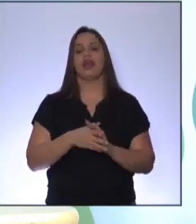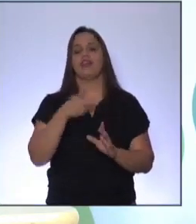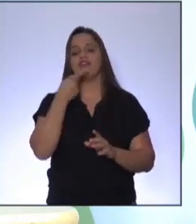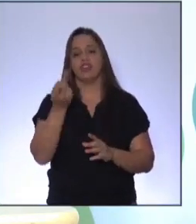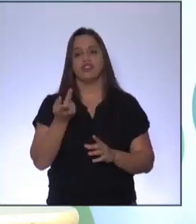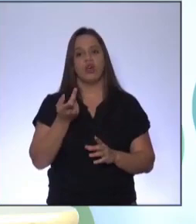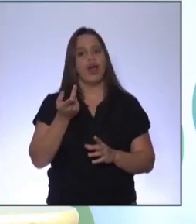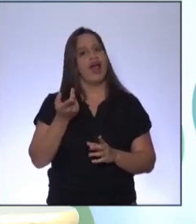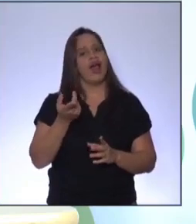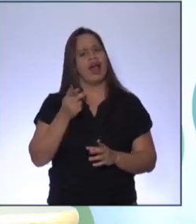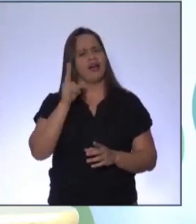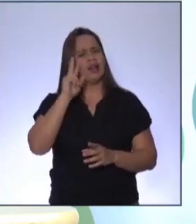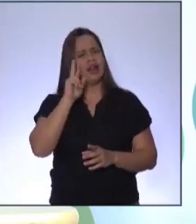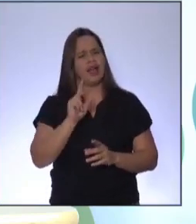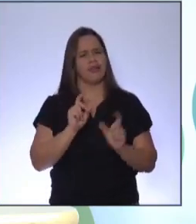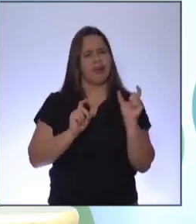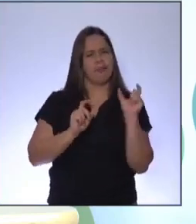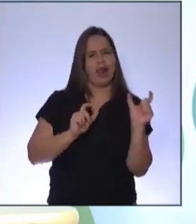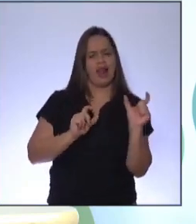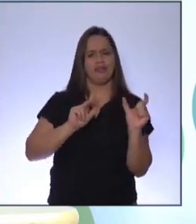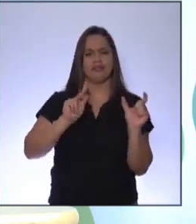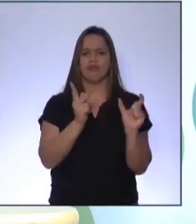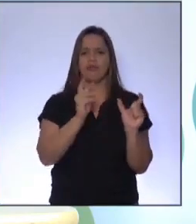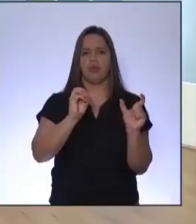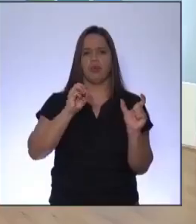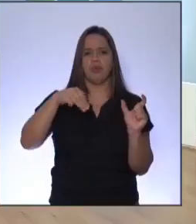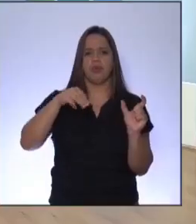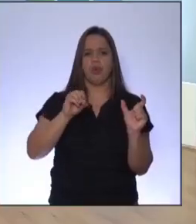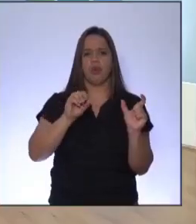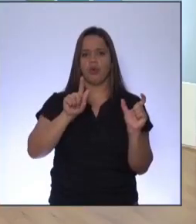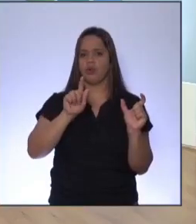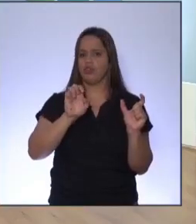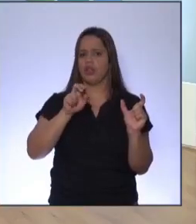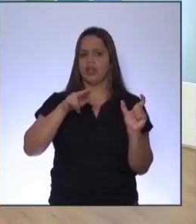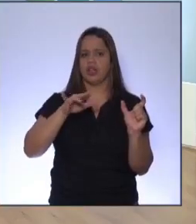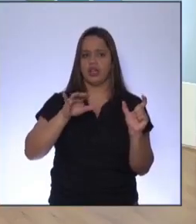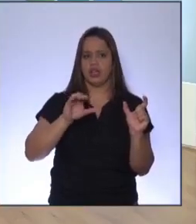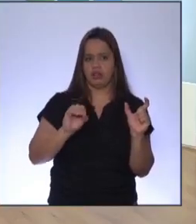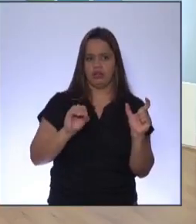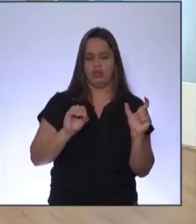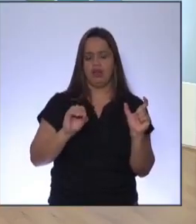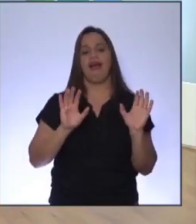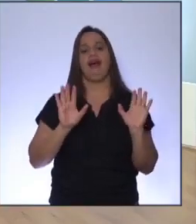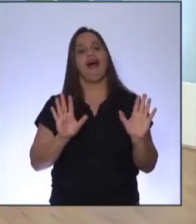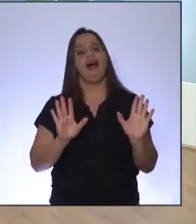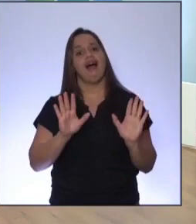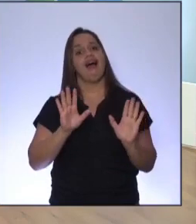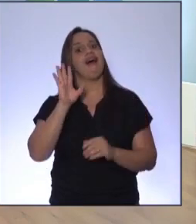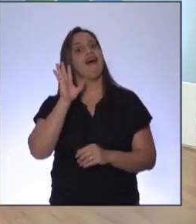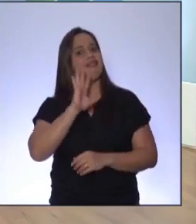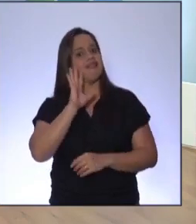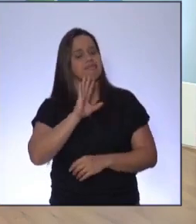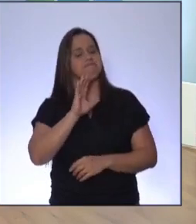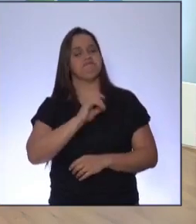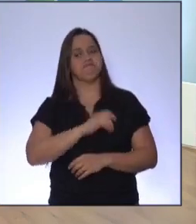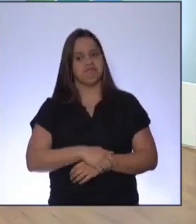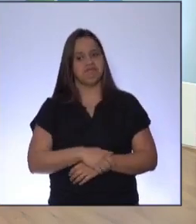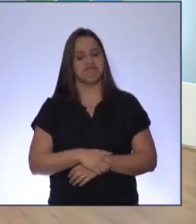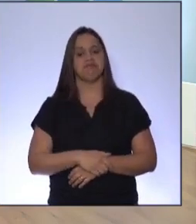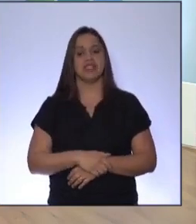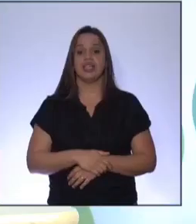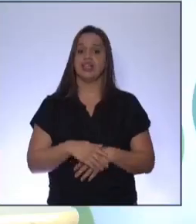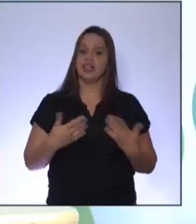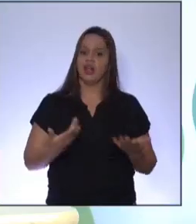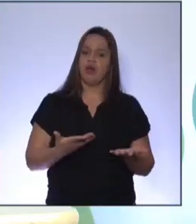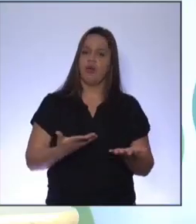em homogênea, na palavra homogênea. Homogênea, né? Muito interessante. Aí tem pessoas